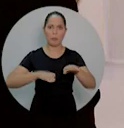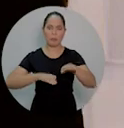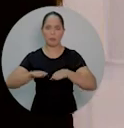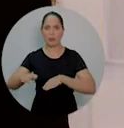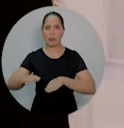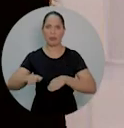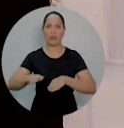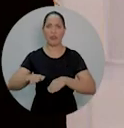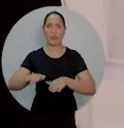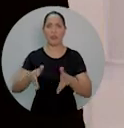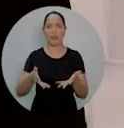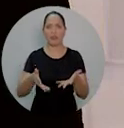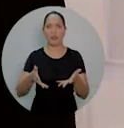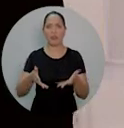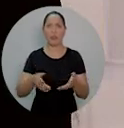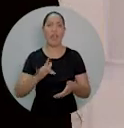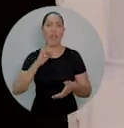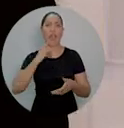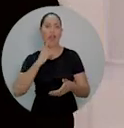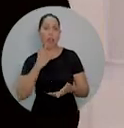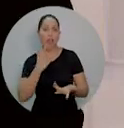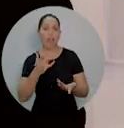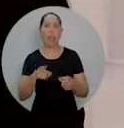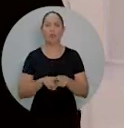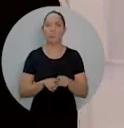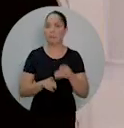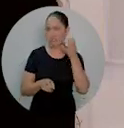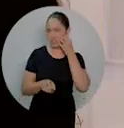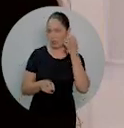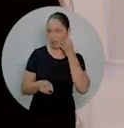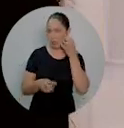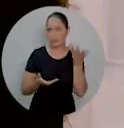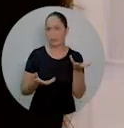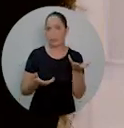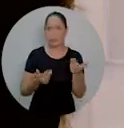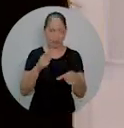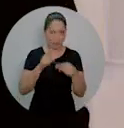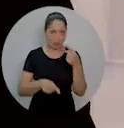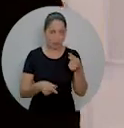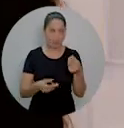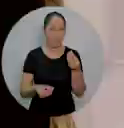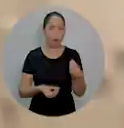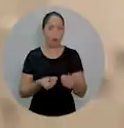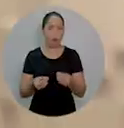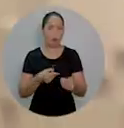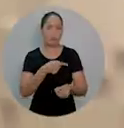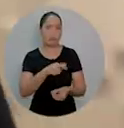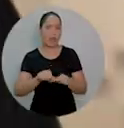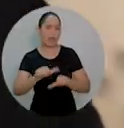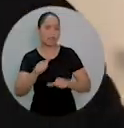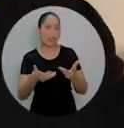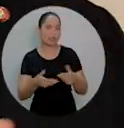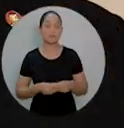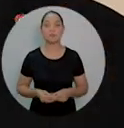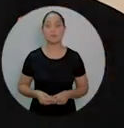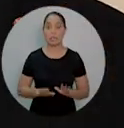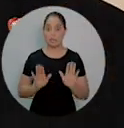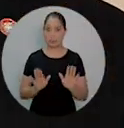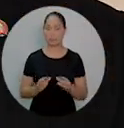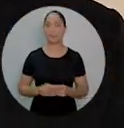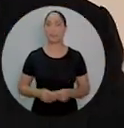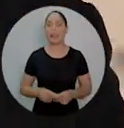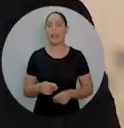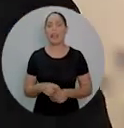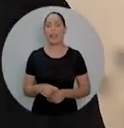combate ao uso de álcool e direção e o celular no trânsito. Como é que o senhor avalia esse cenário? Imagina só,